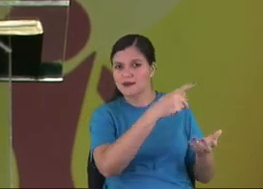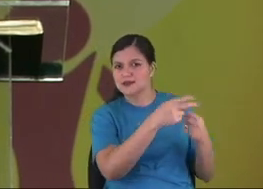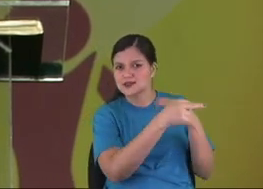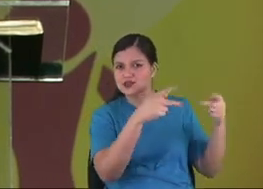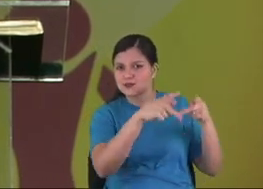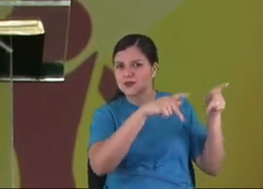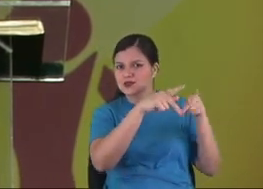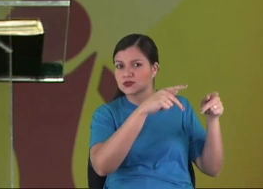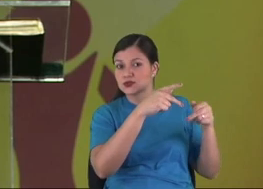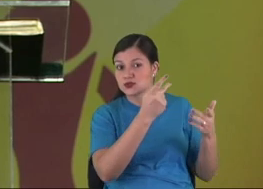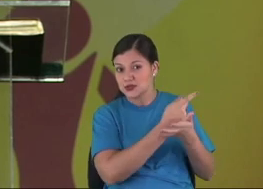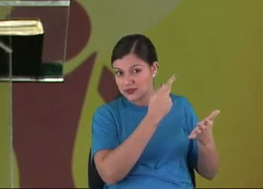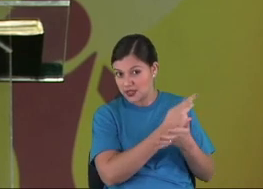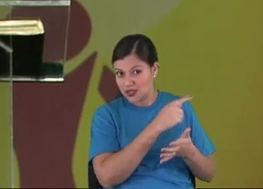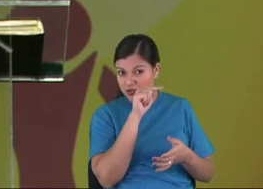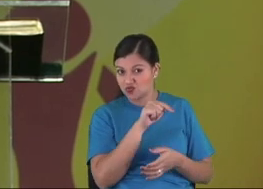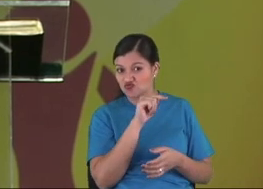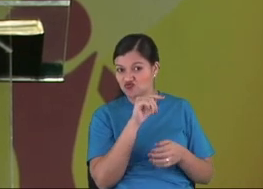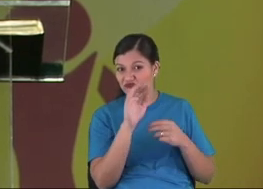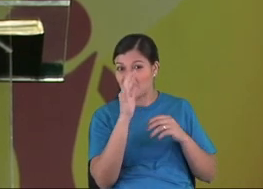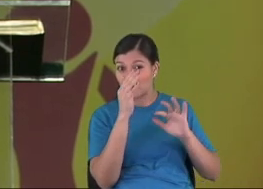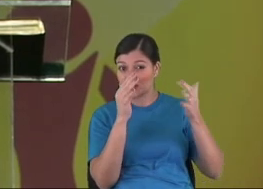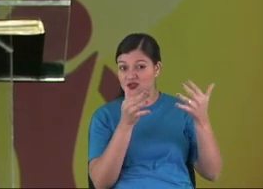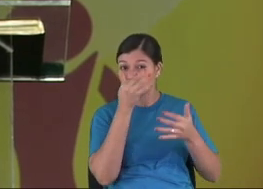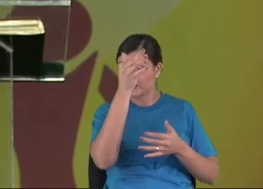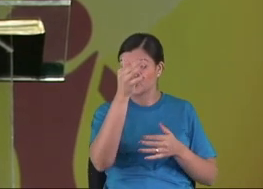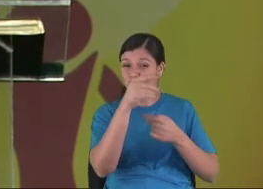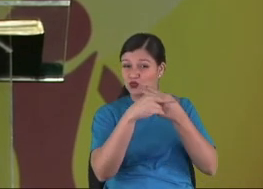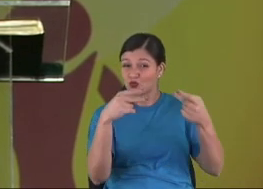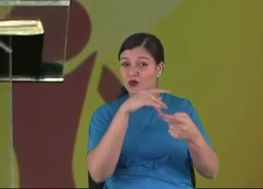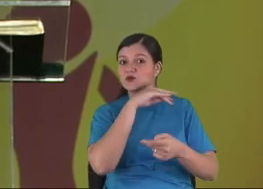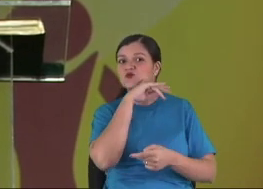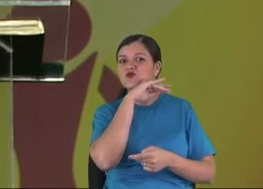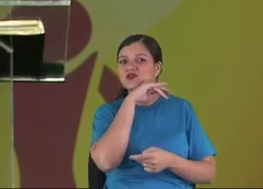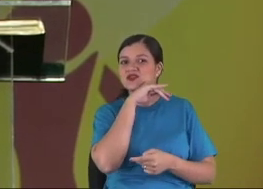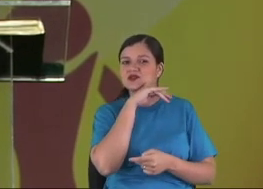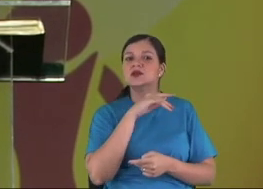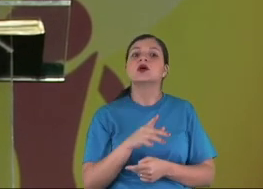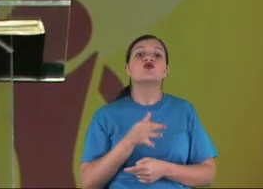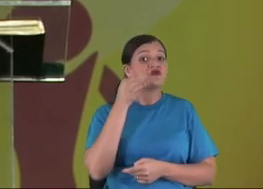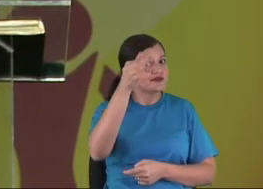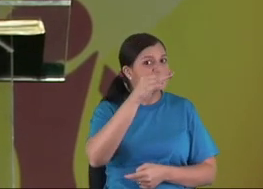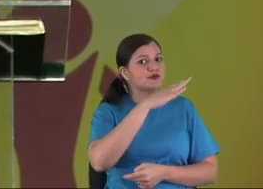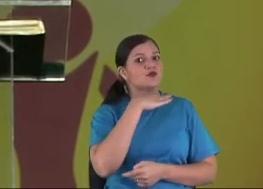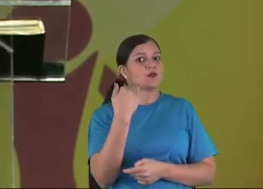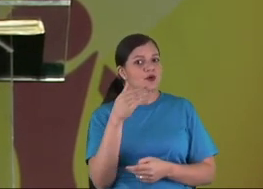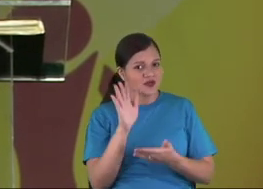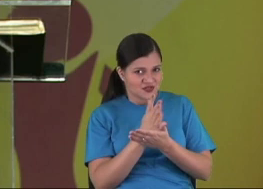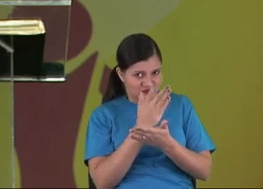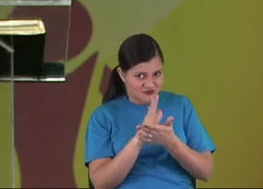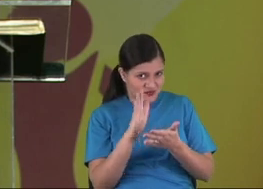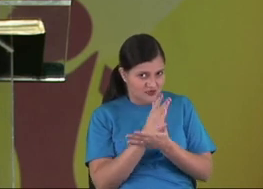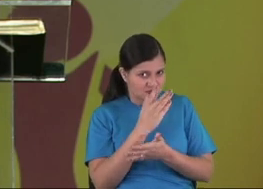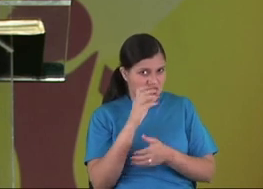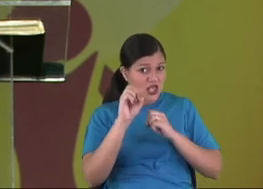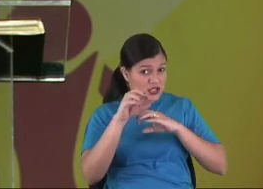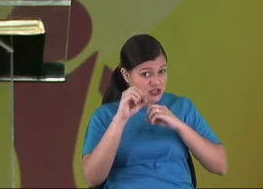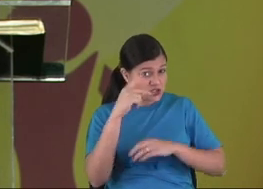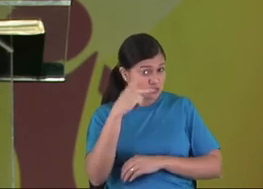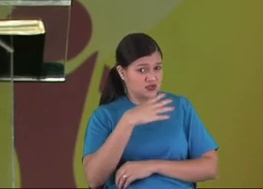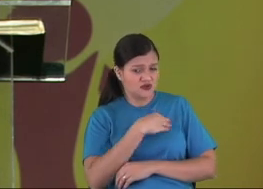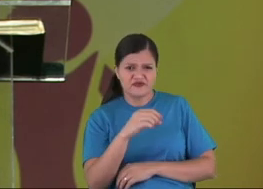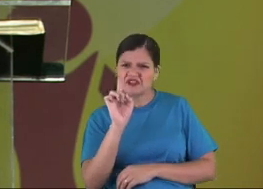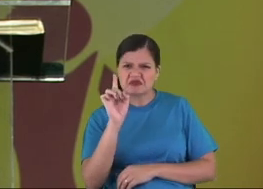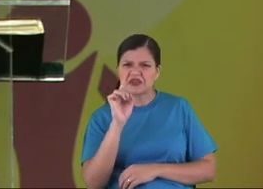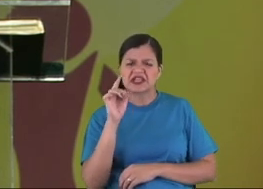só vai dar em tragédia. Vai dar em morte muitas vezes. Ensine o seu filho que não é legal ser